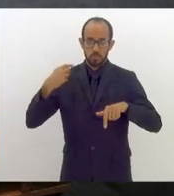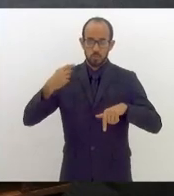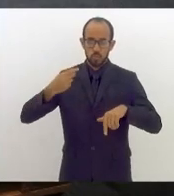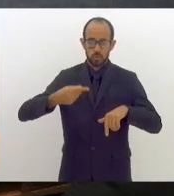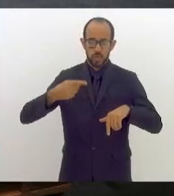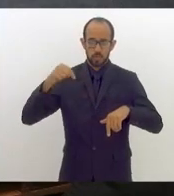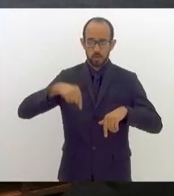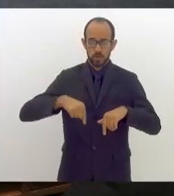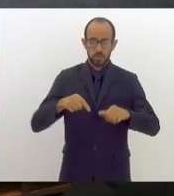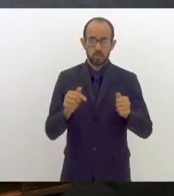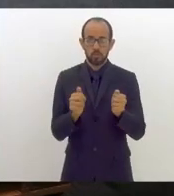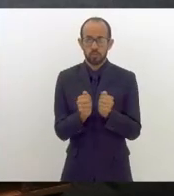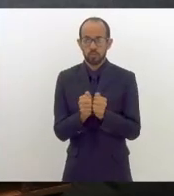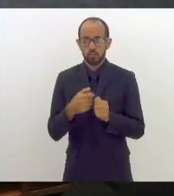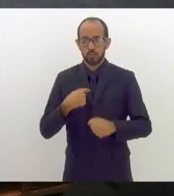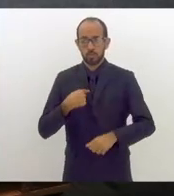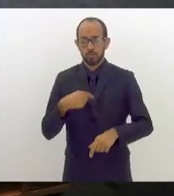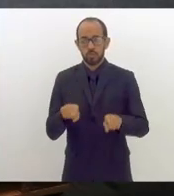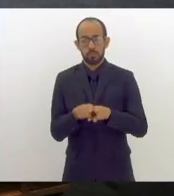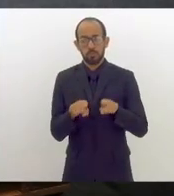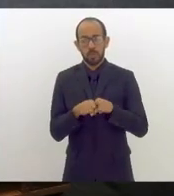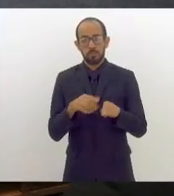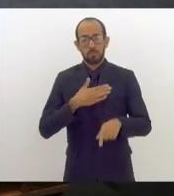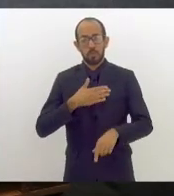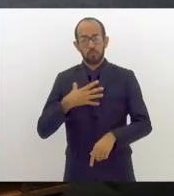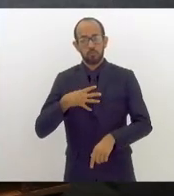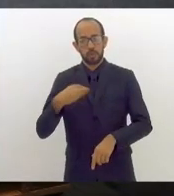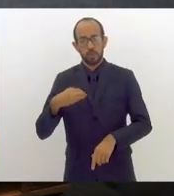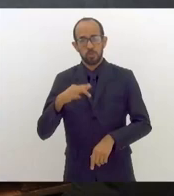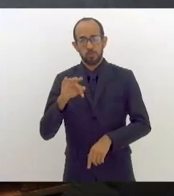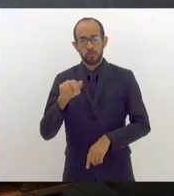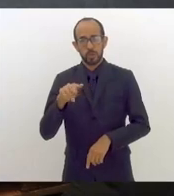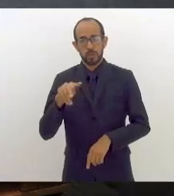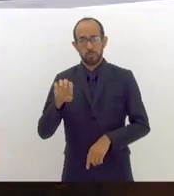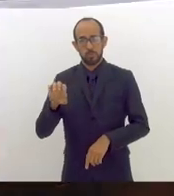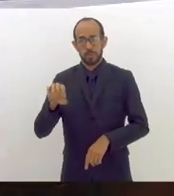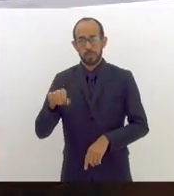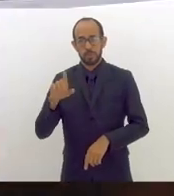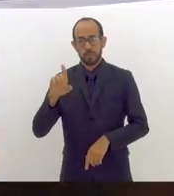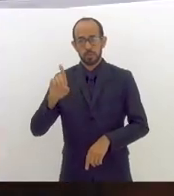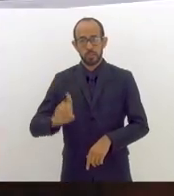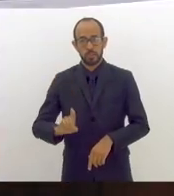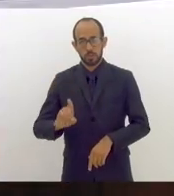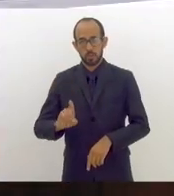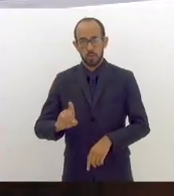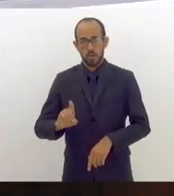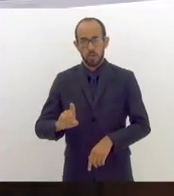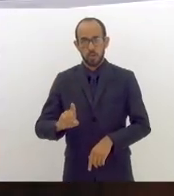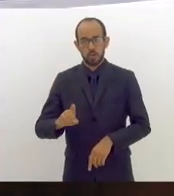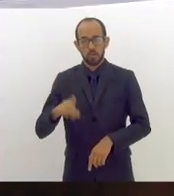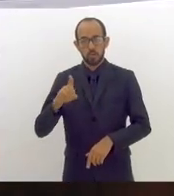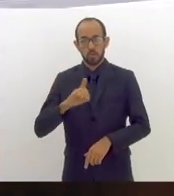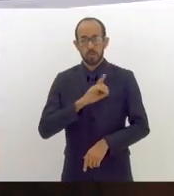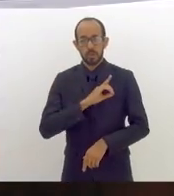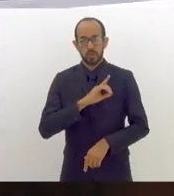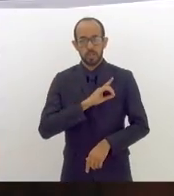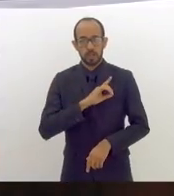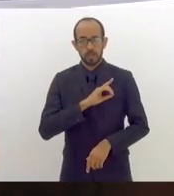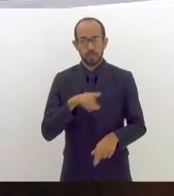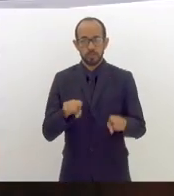presença do meu filho Felipe diretor é do DETRAN mas cumprimentando a mesa